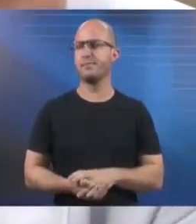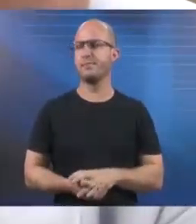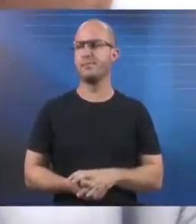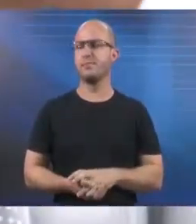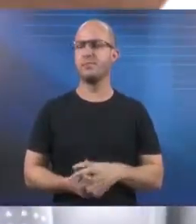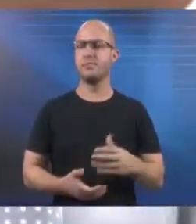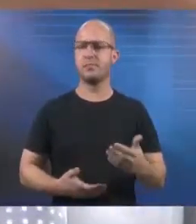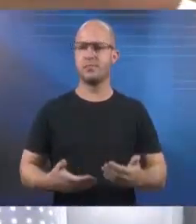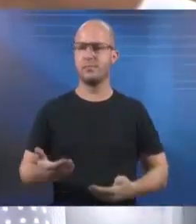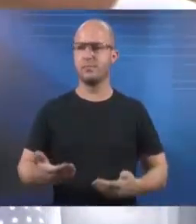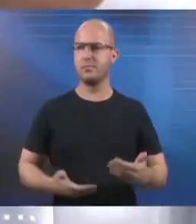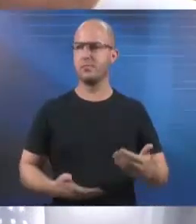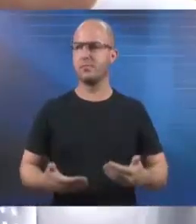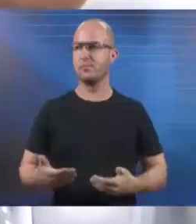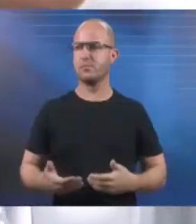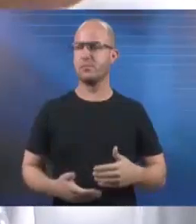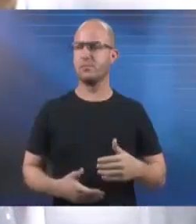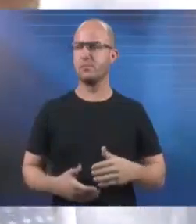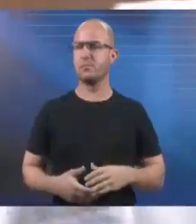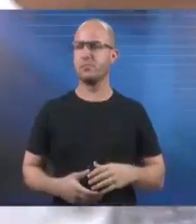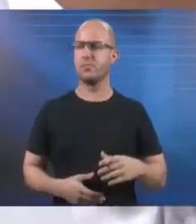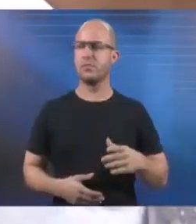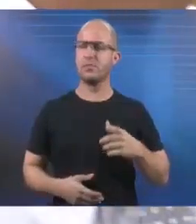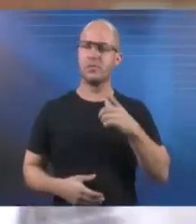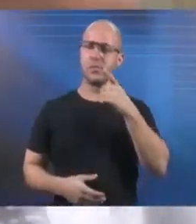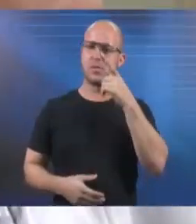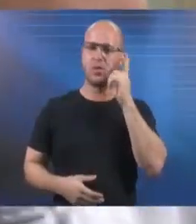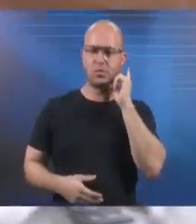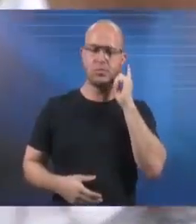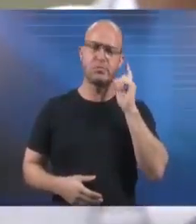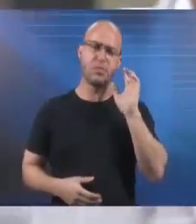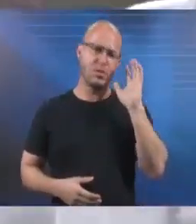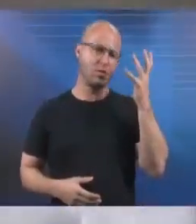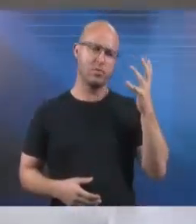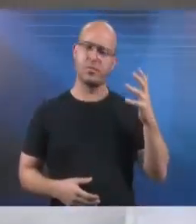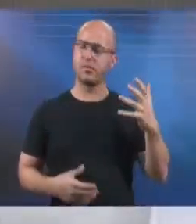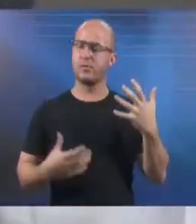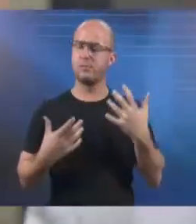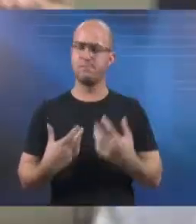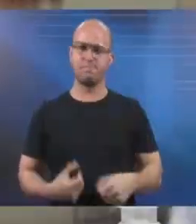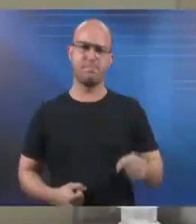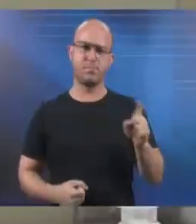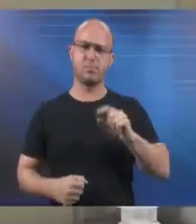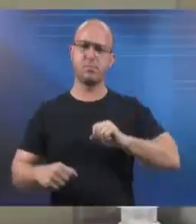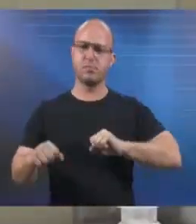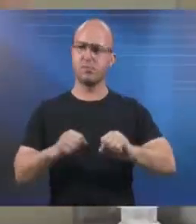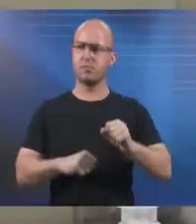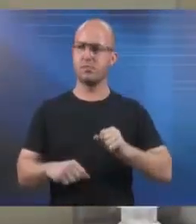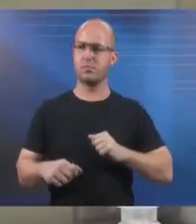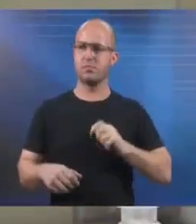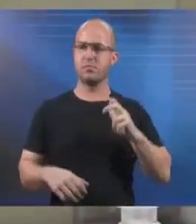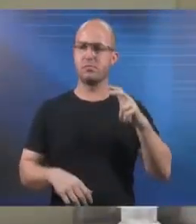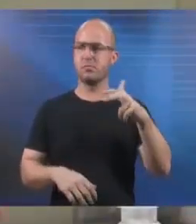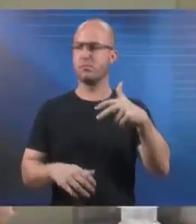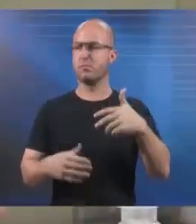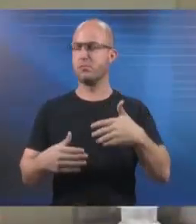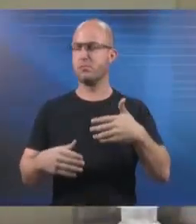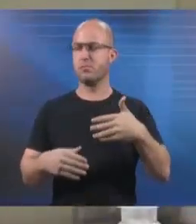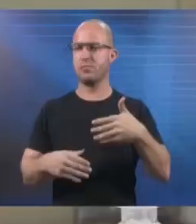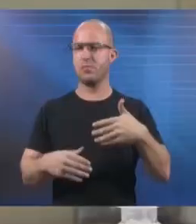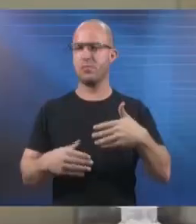funcionários técnicos do idemo o que aconteceu ontem foi inaceitável nós vamos fazer o debate pela porta da